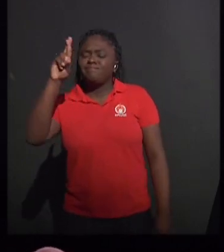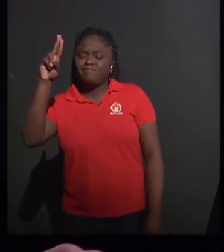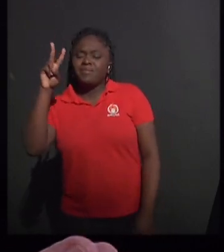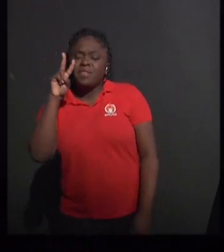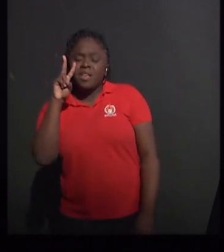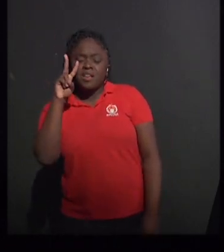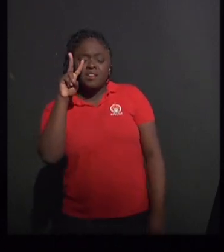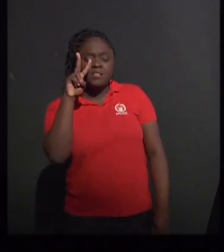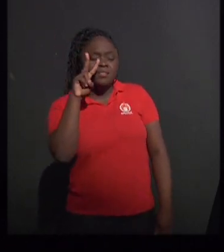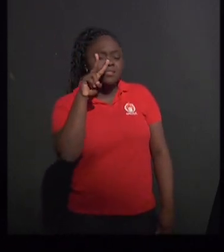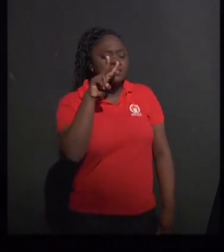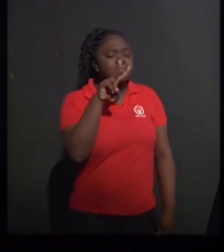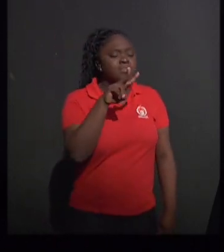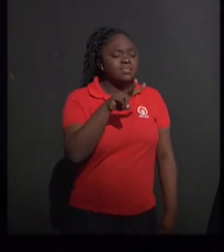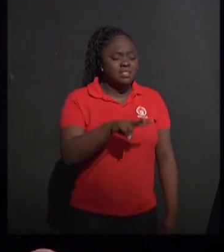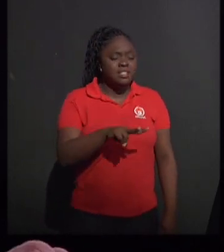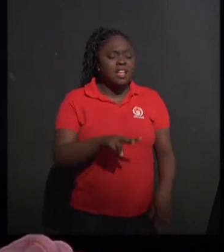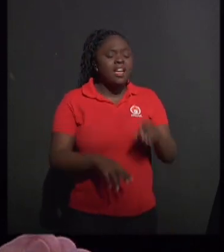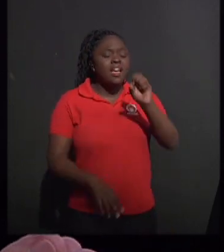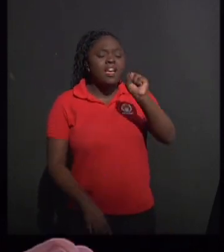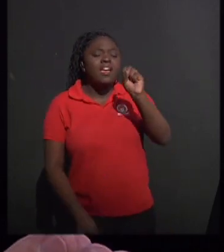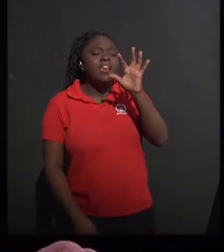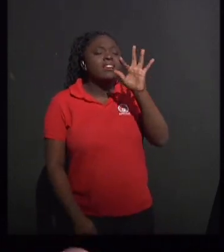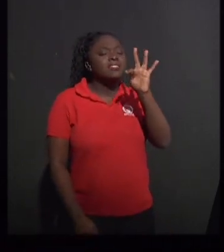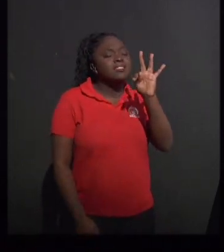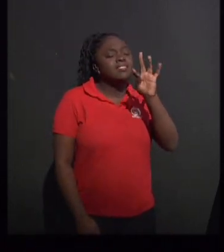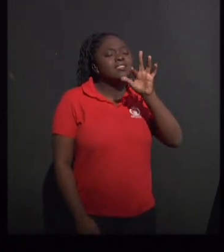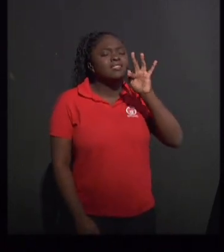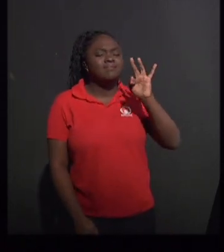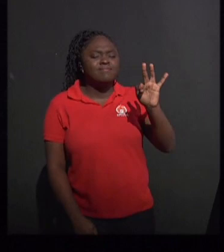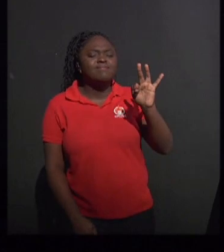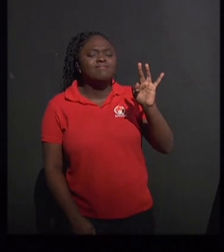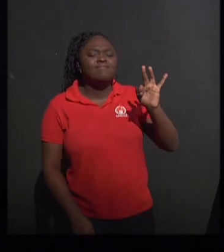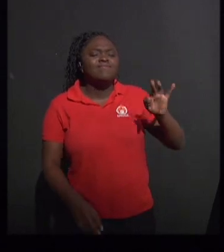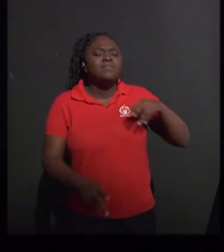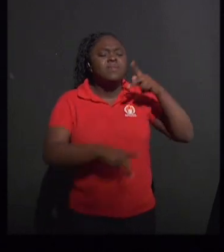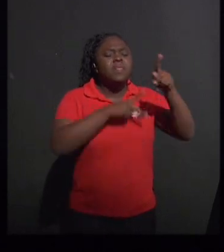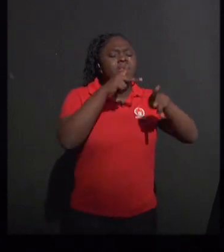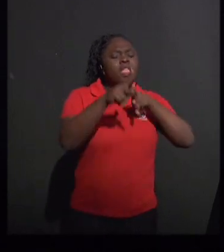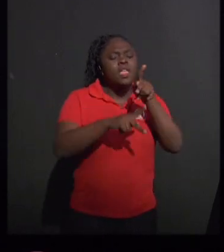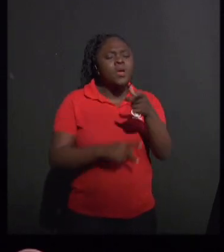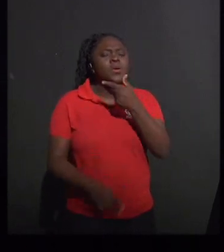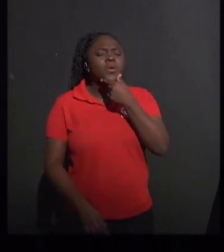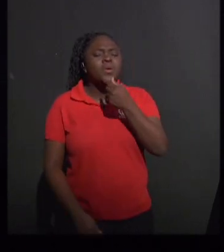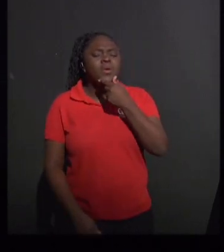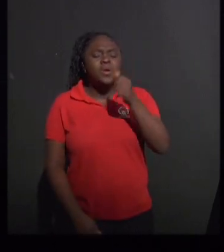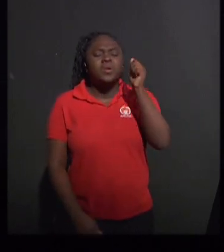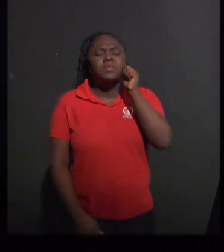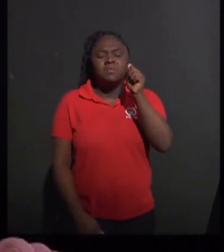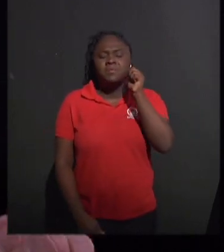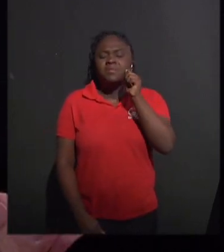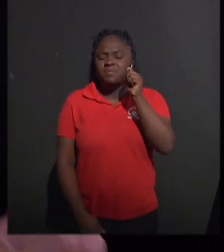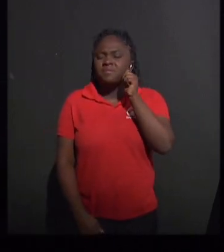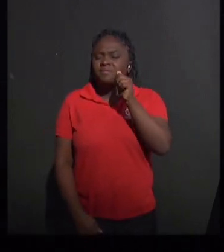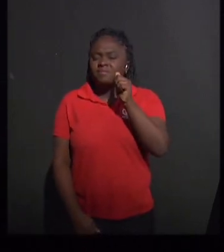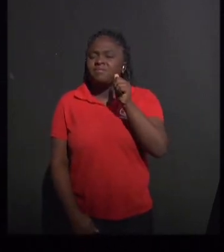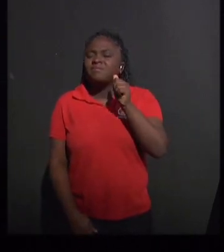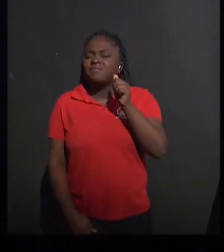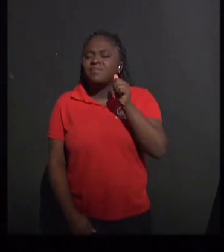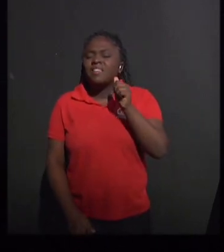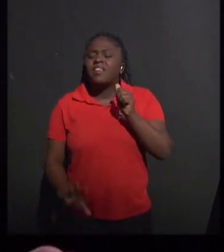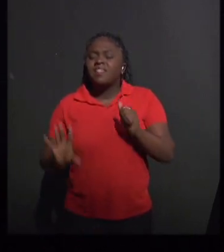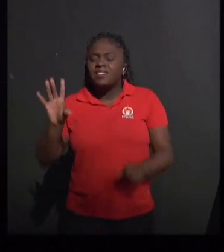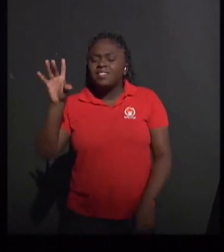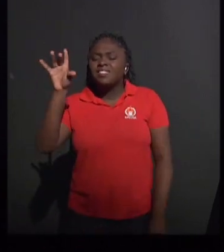para o Supremo Tribunal Federal. Senhor, aqueles homens e aquelas mulheres que estão ali. Ó